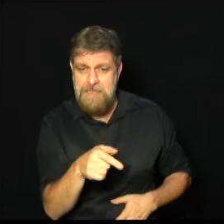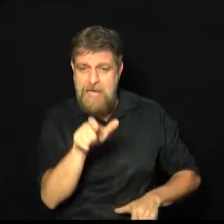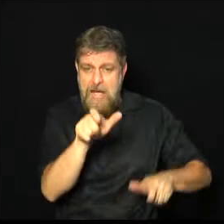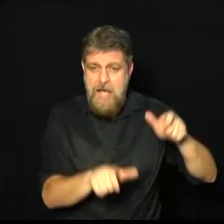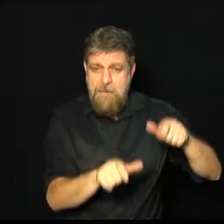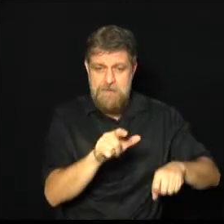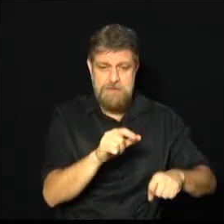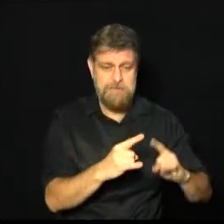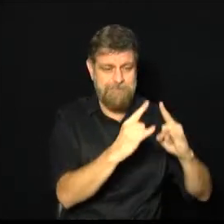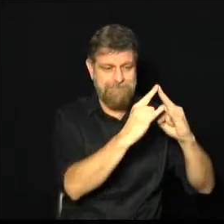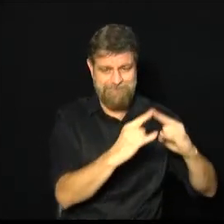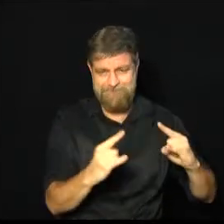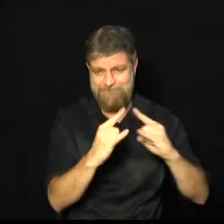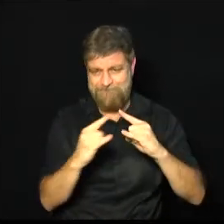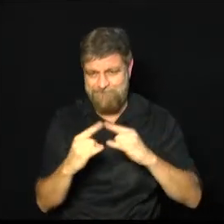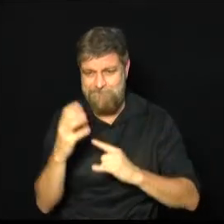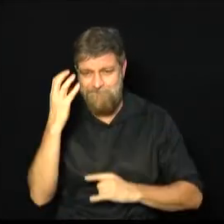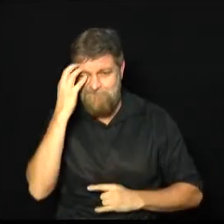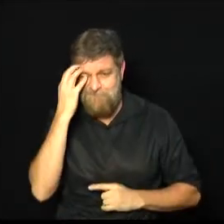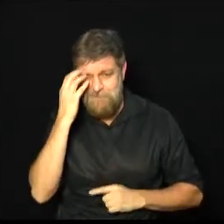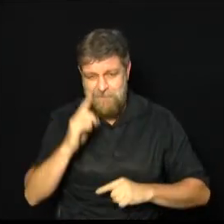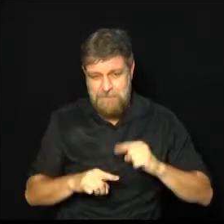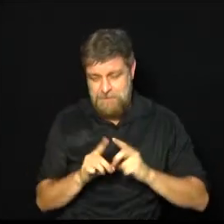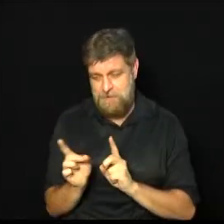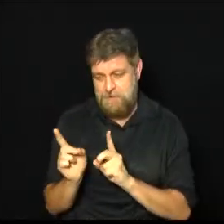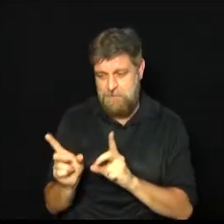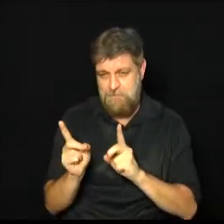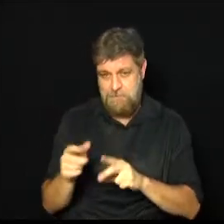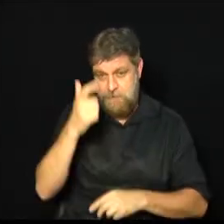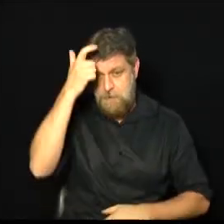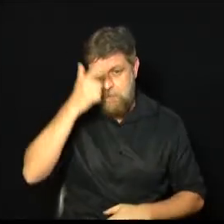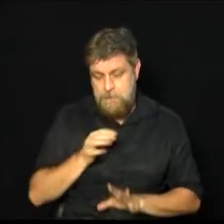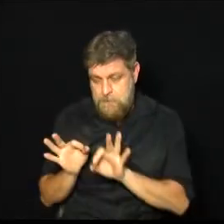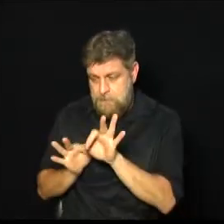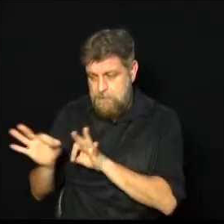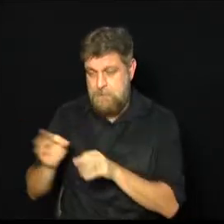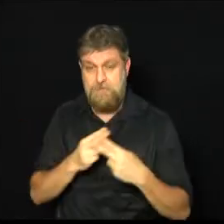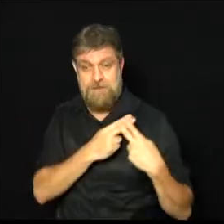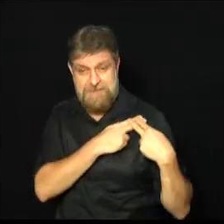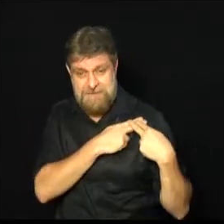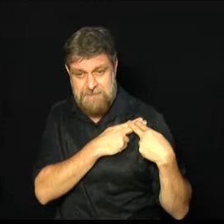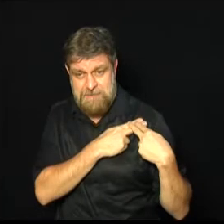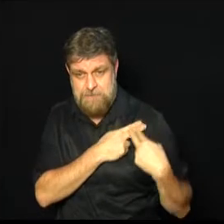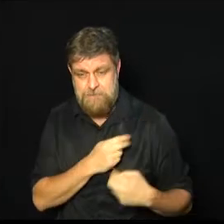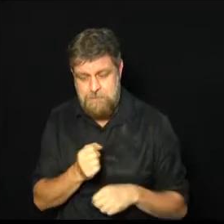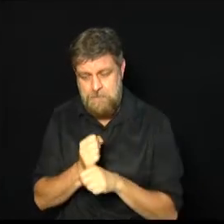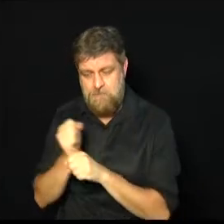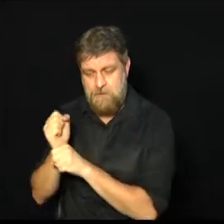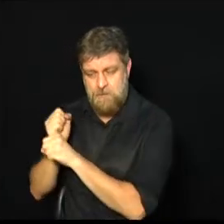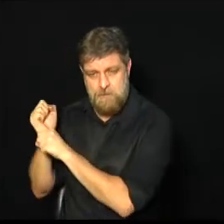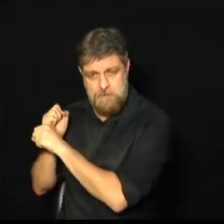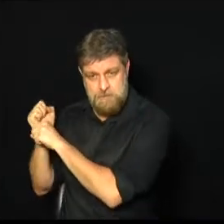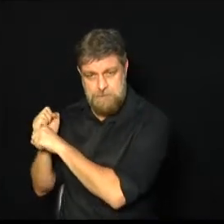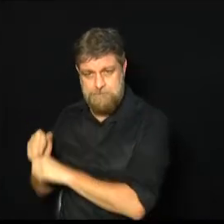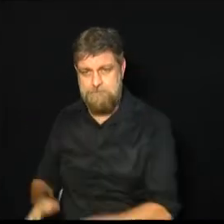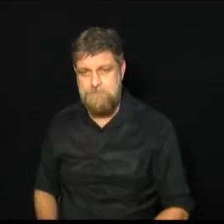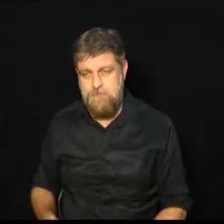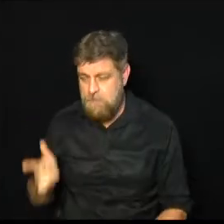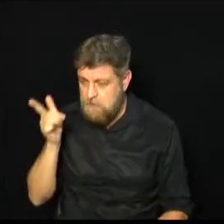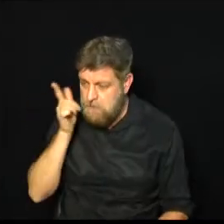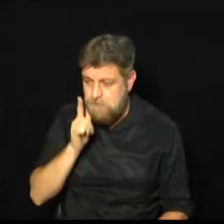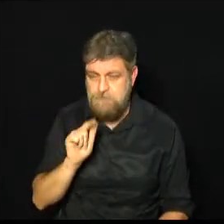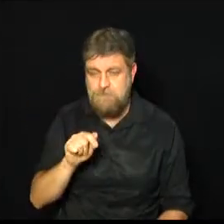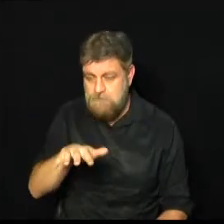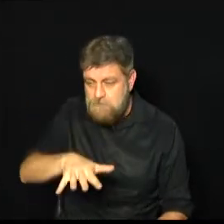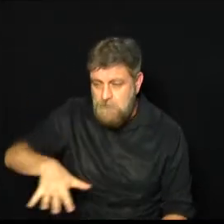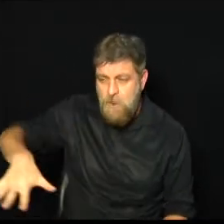comércio ambulante. Né? Eu coordenei um projeto há alguns anos atrás. Conseguimos uma